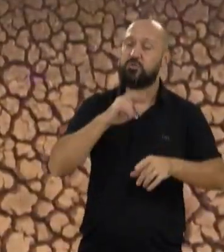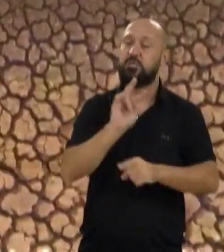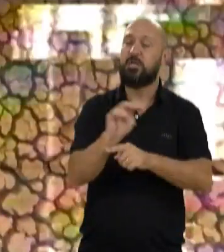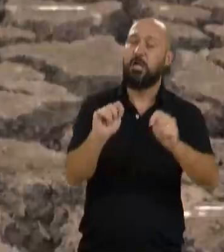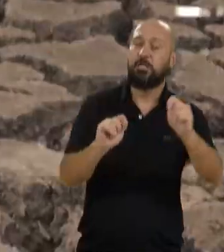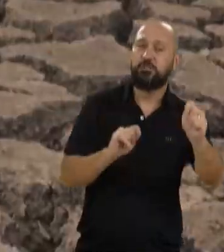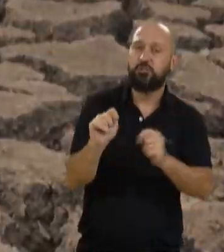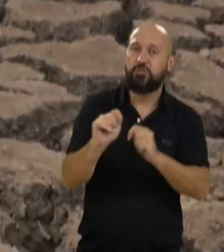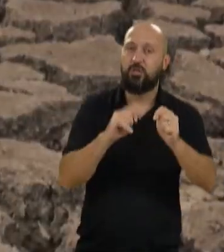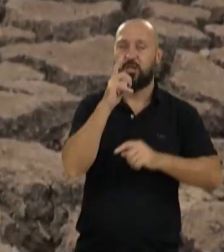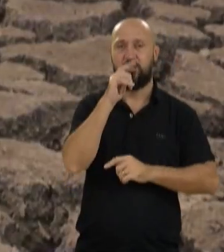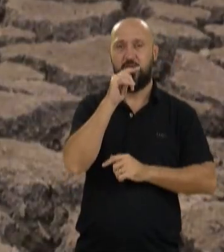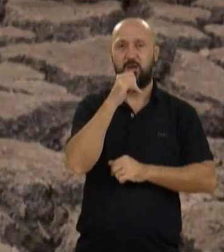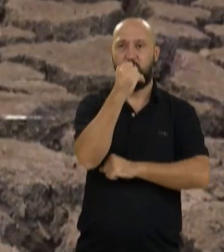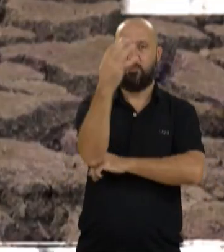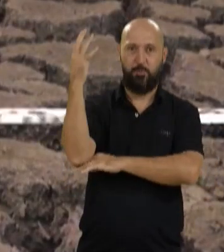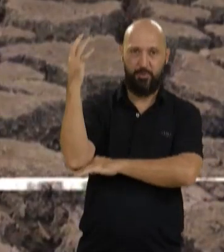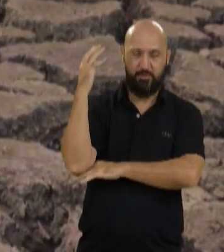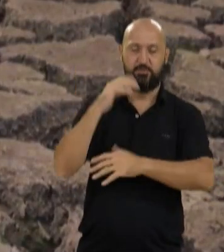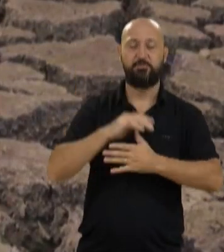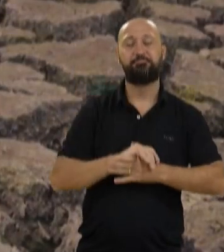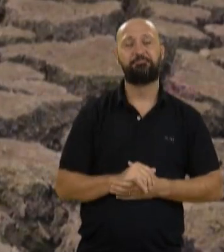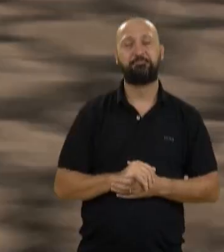segurança hídrica e o meio ambiente.